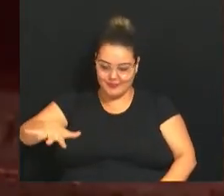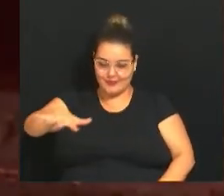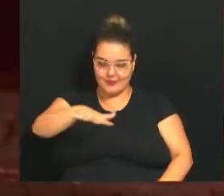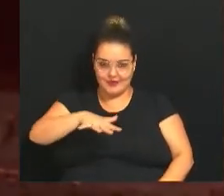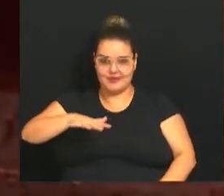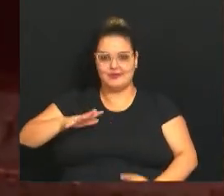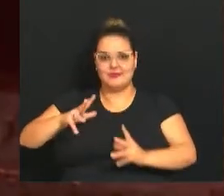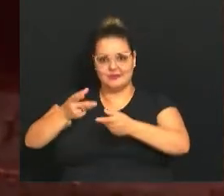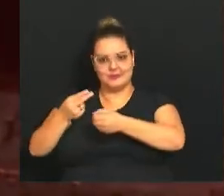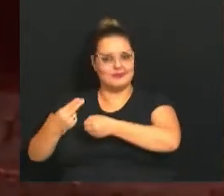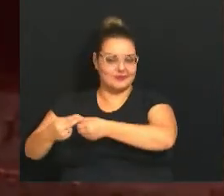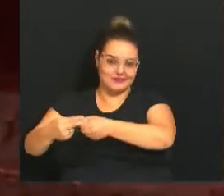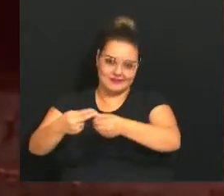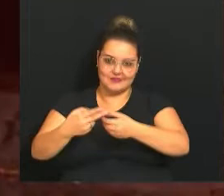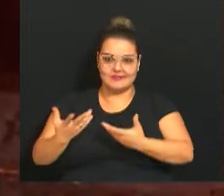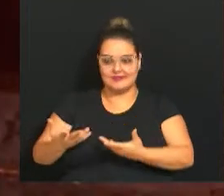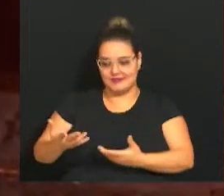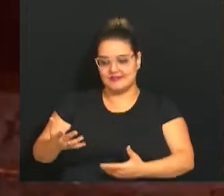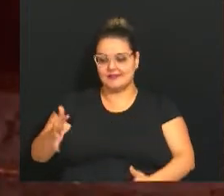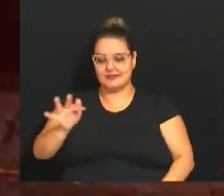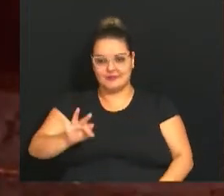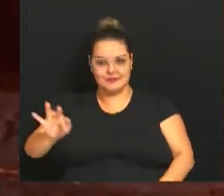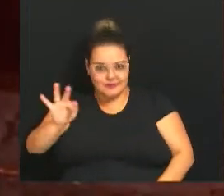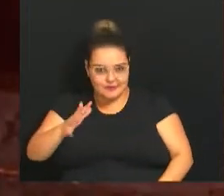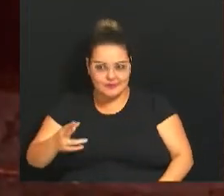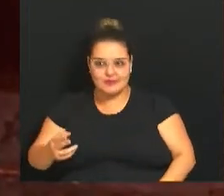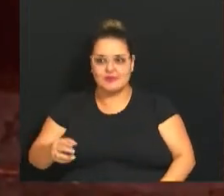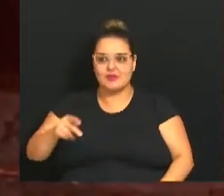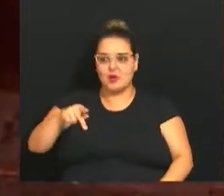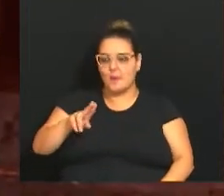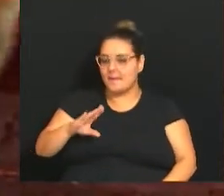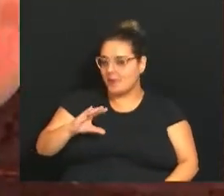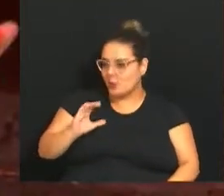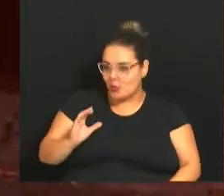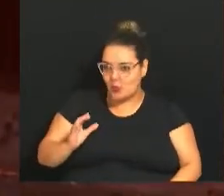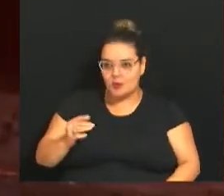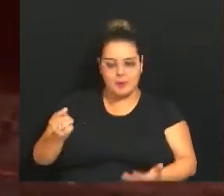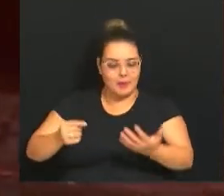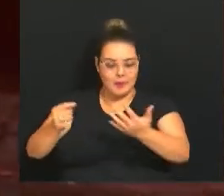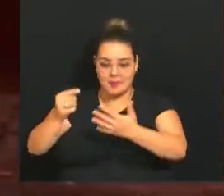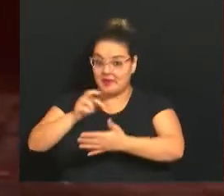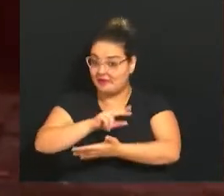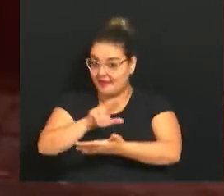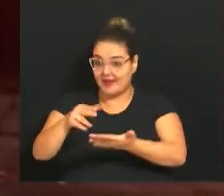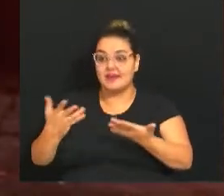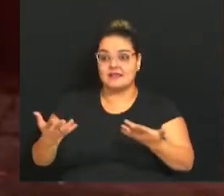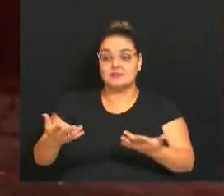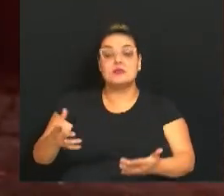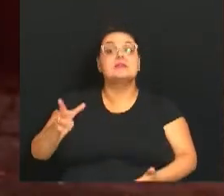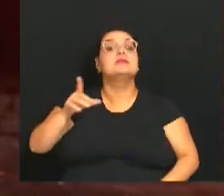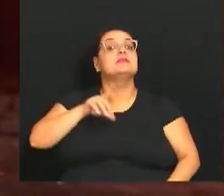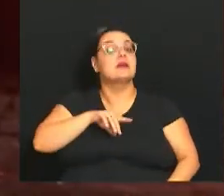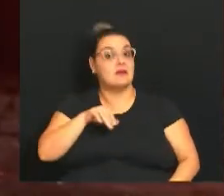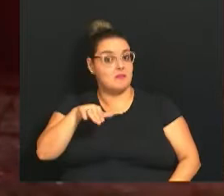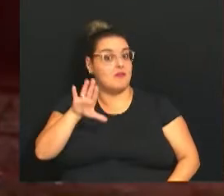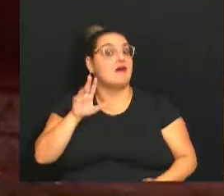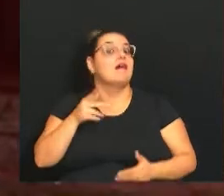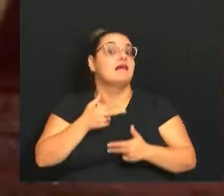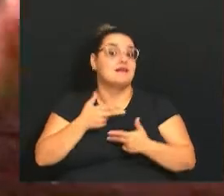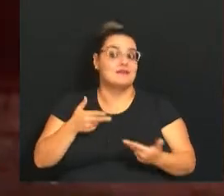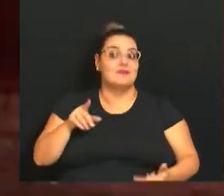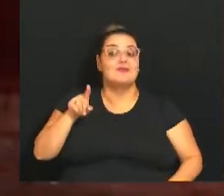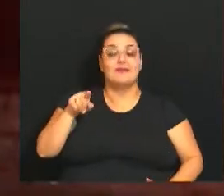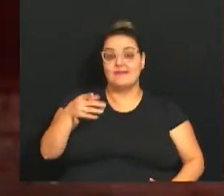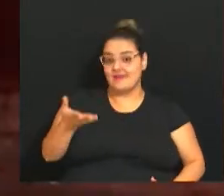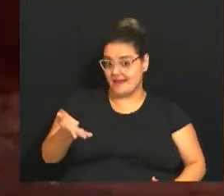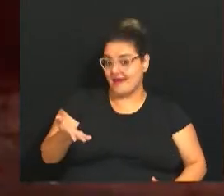que tem aqui em Campinas, Unicamp, PUC, enfim, mas tem muito mais coisa do que isso. Tem, por exemplo,